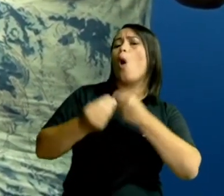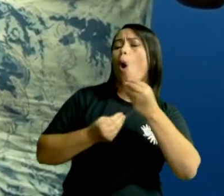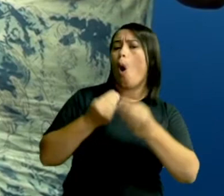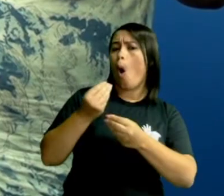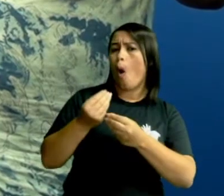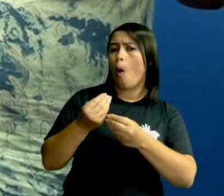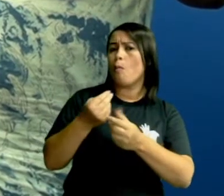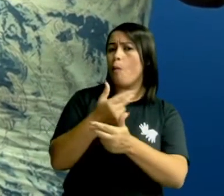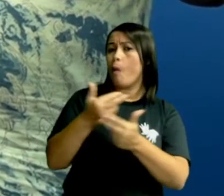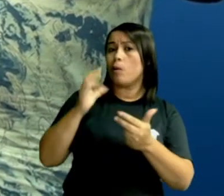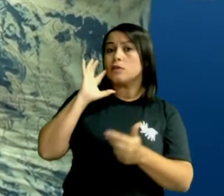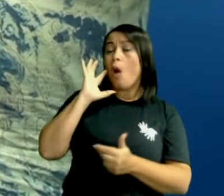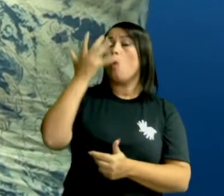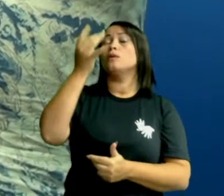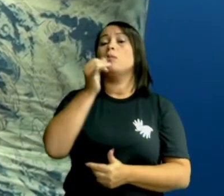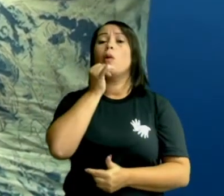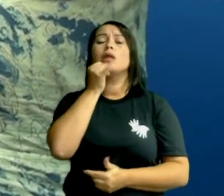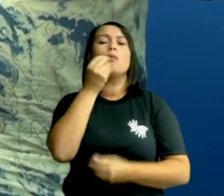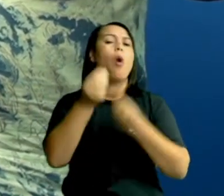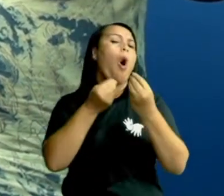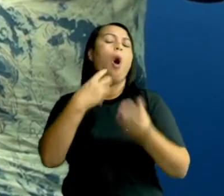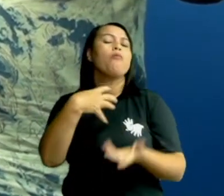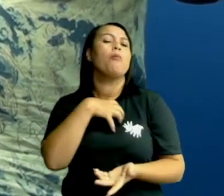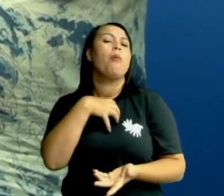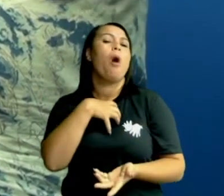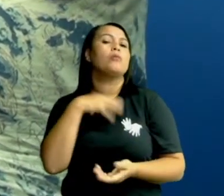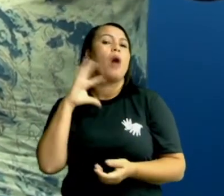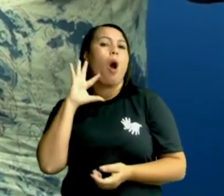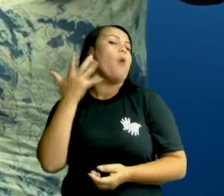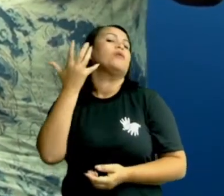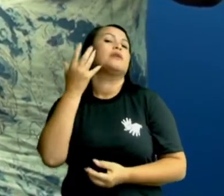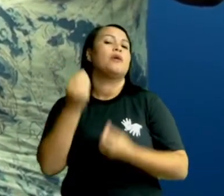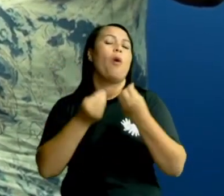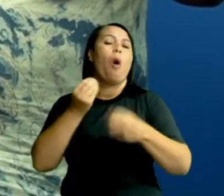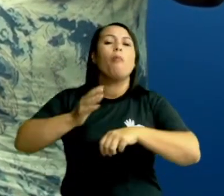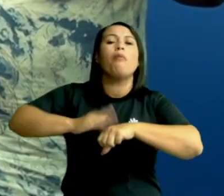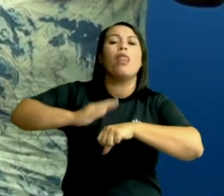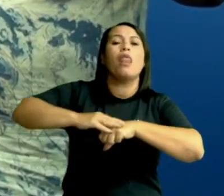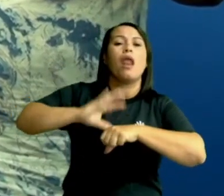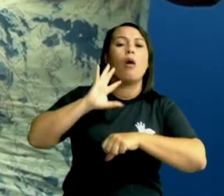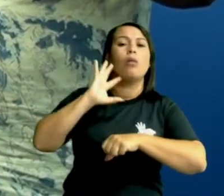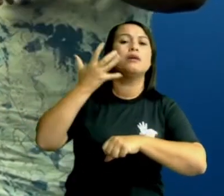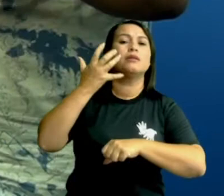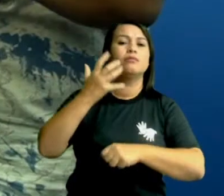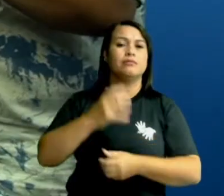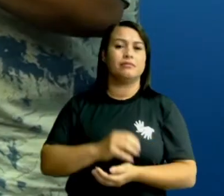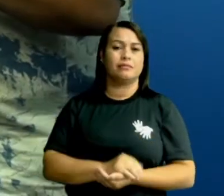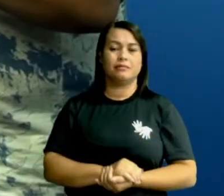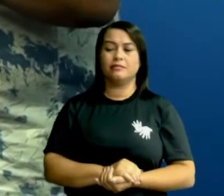coisa acontece. Ou seja, de qual modo isso aconteceu, de qual maneira isso aconteceu.